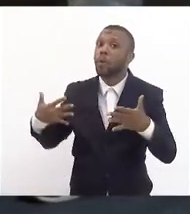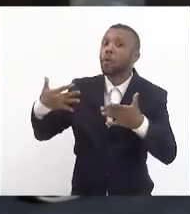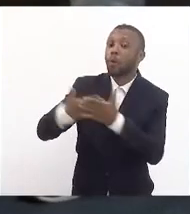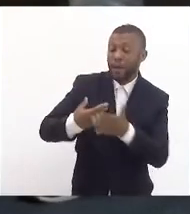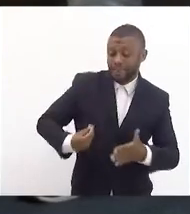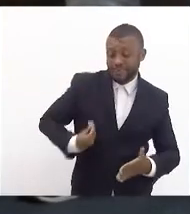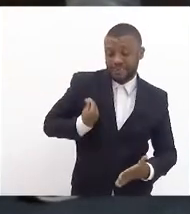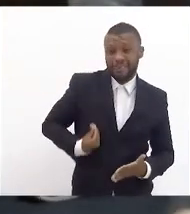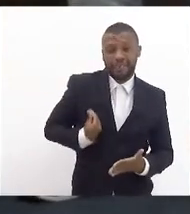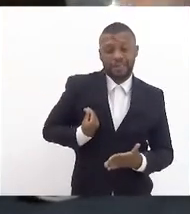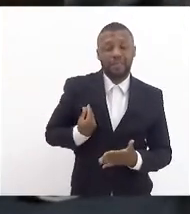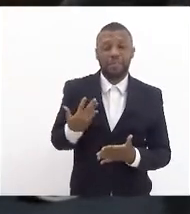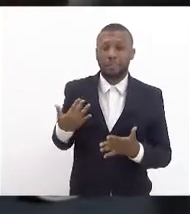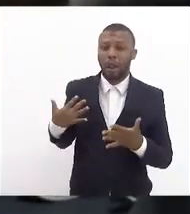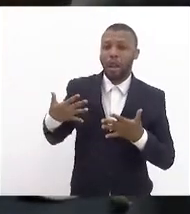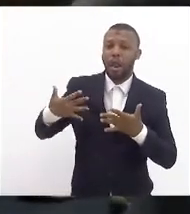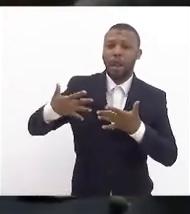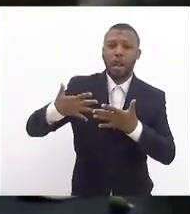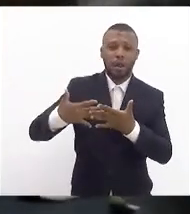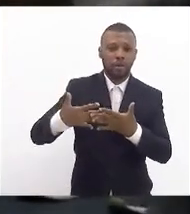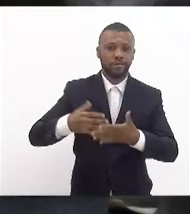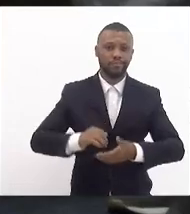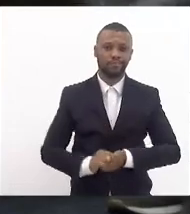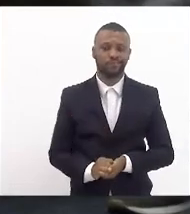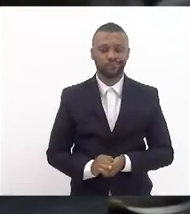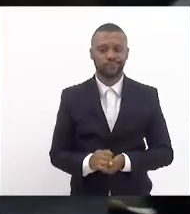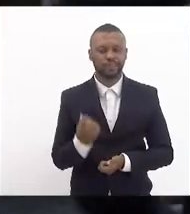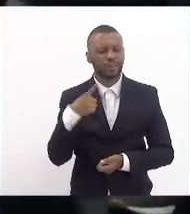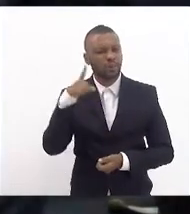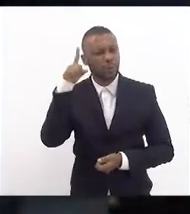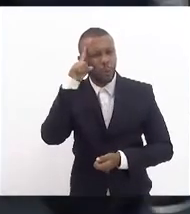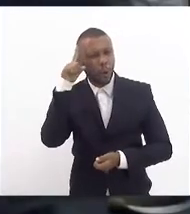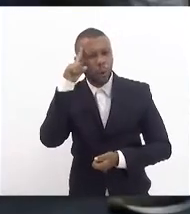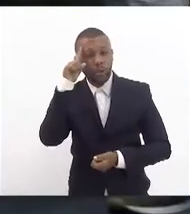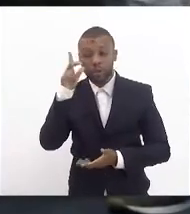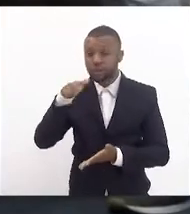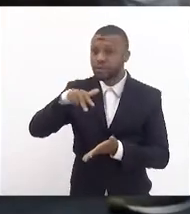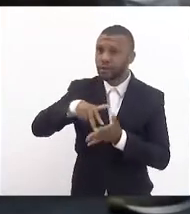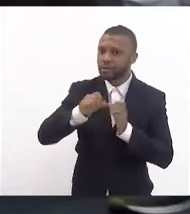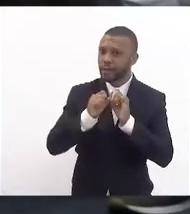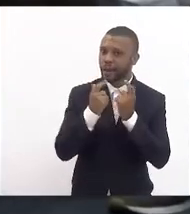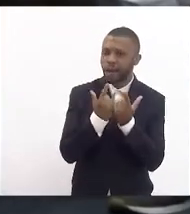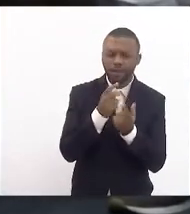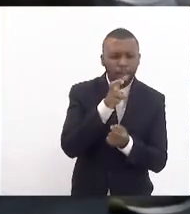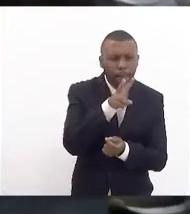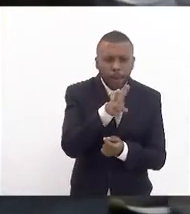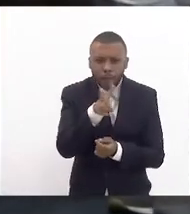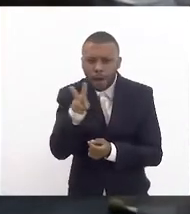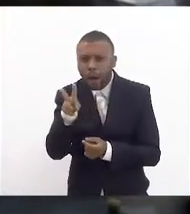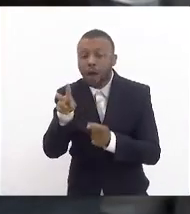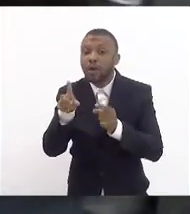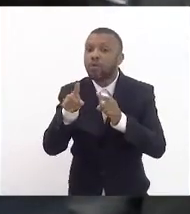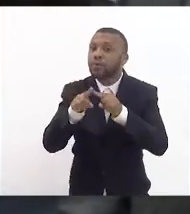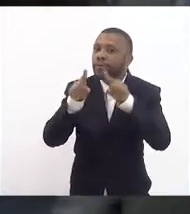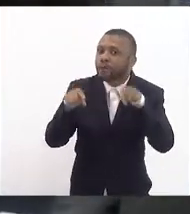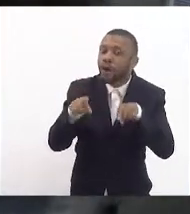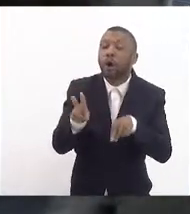vida inteira. Todo dia eu chego nessa casa e vejo os servidores utilizando